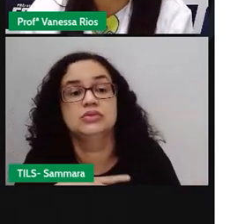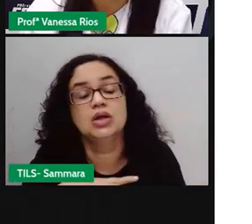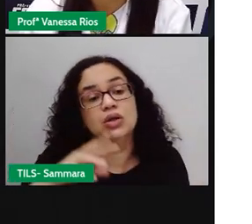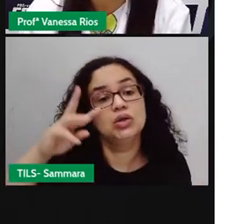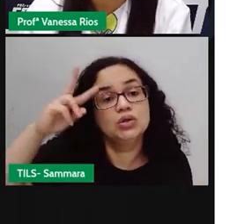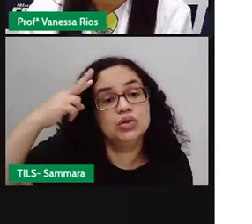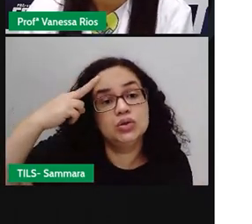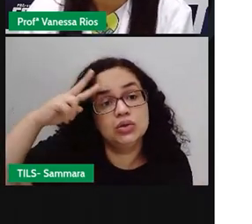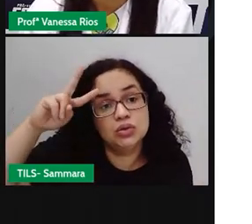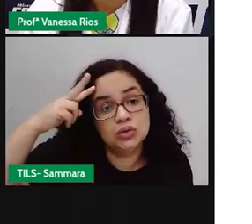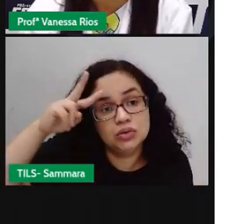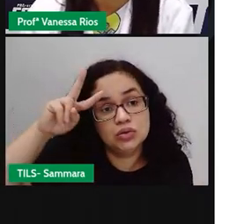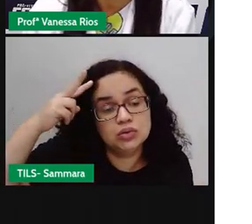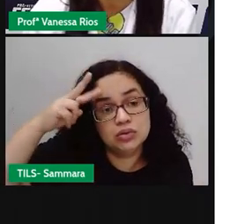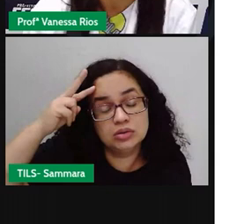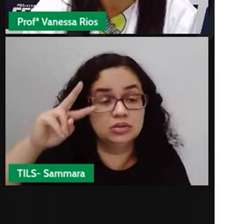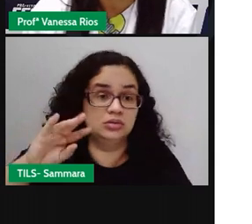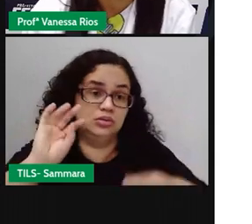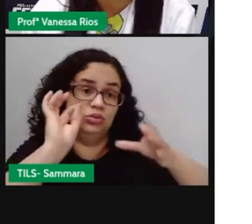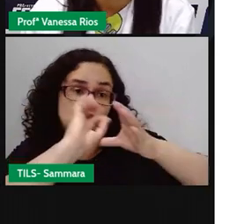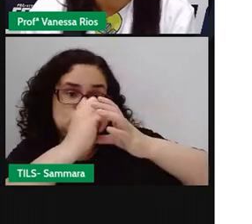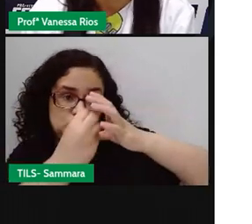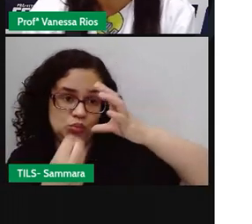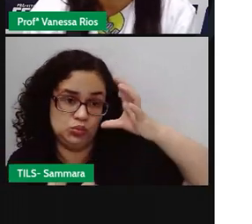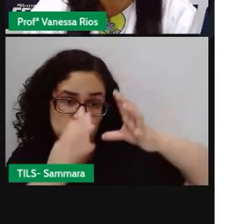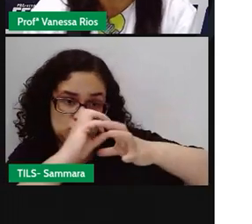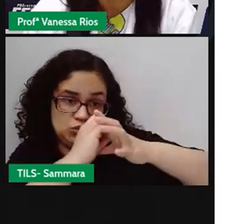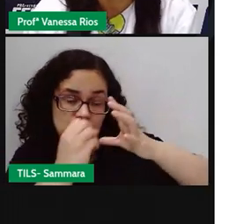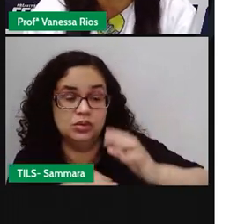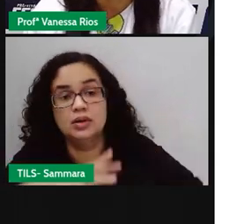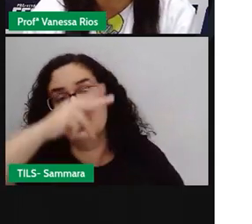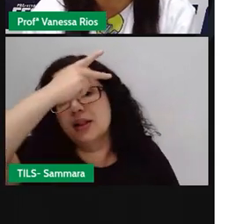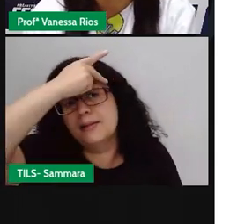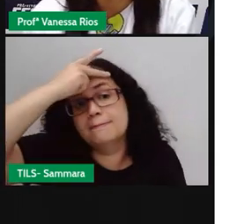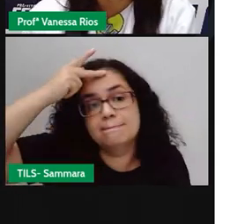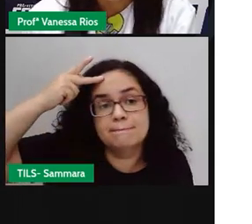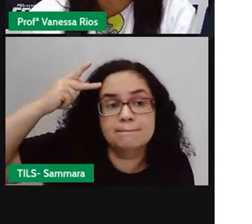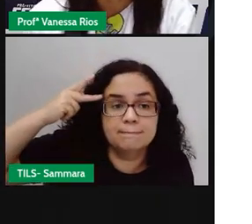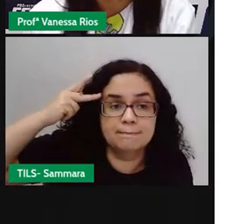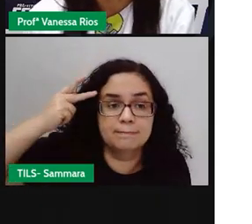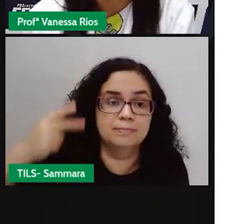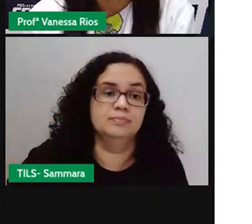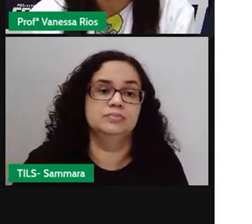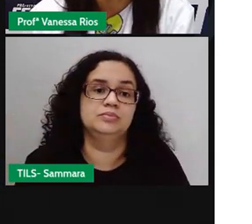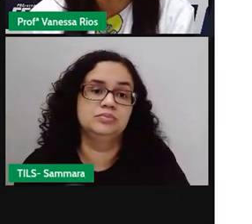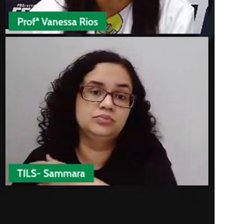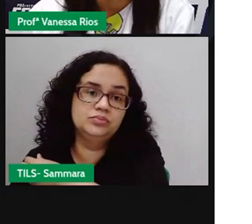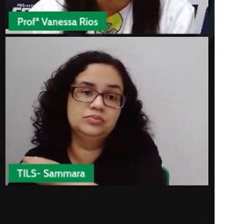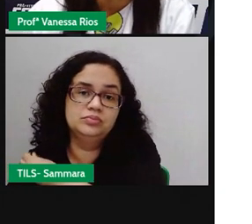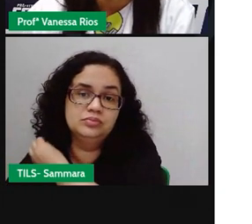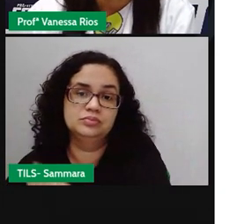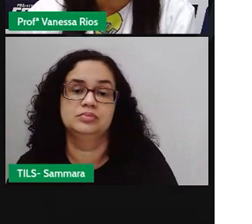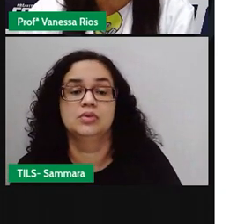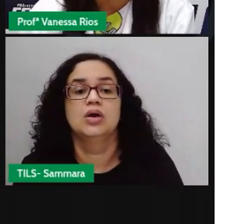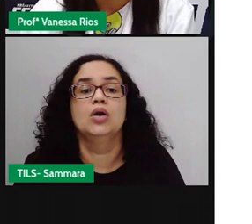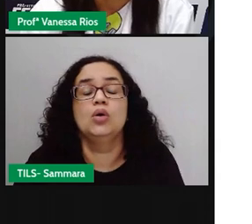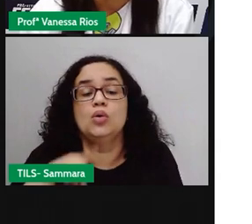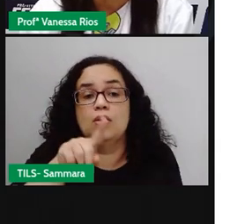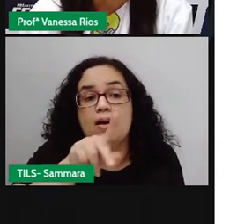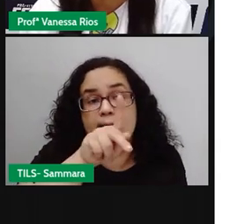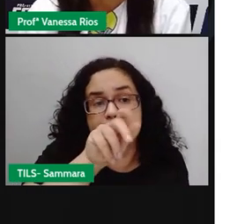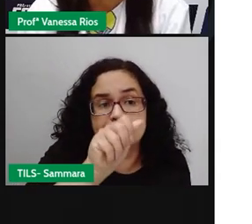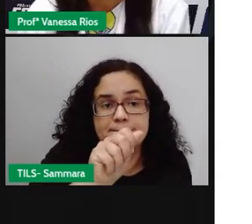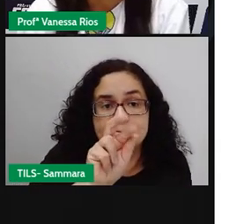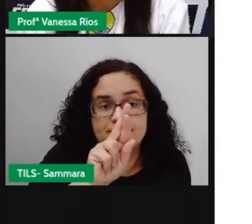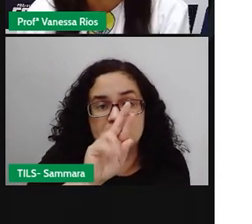da história e das características daquelas pessoas que deixaram esses patrimônios. O